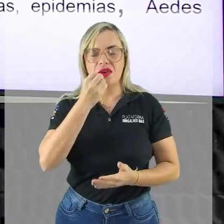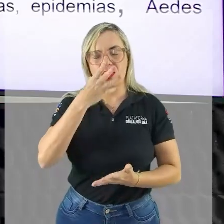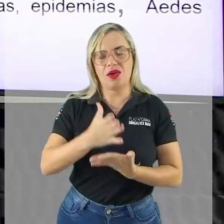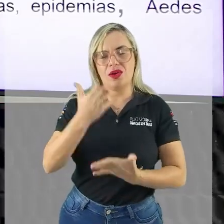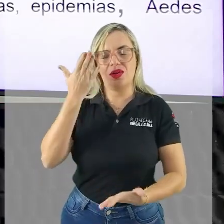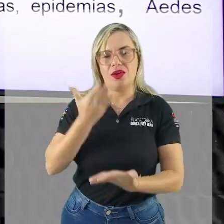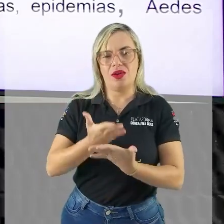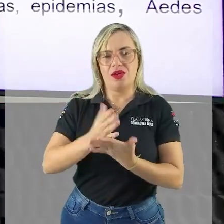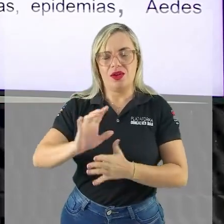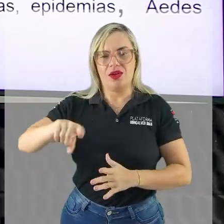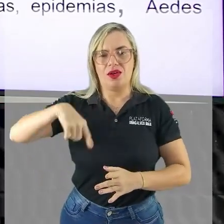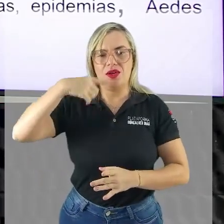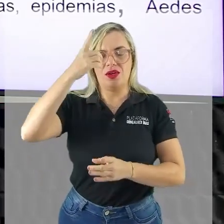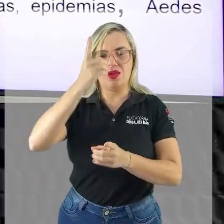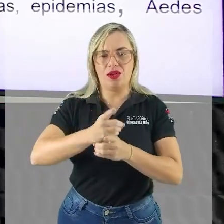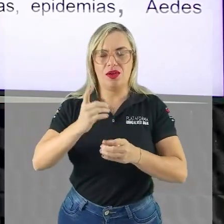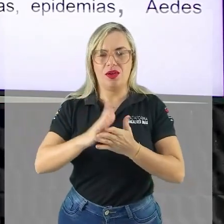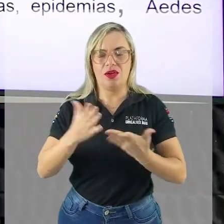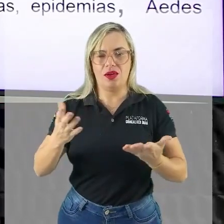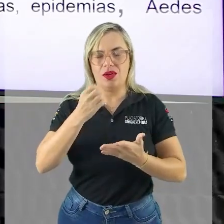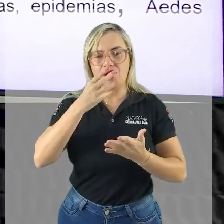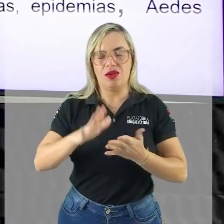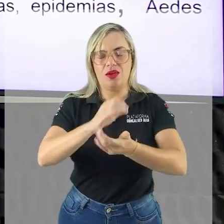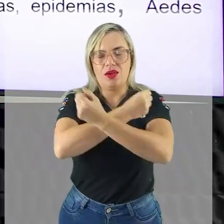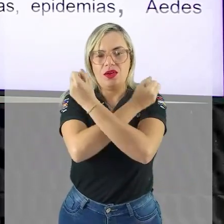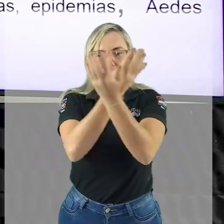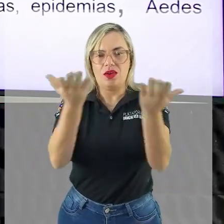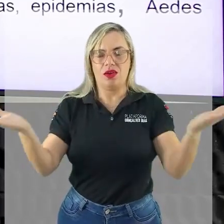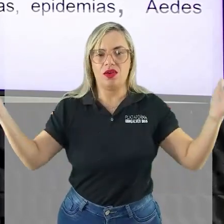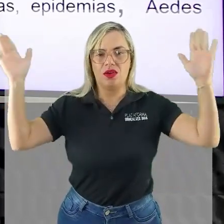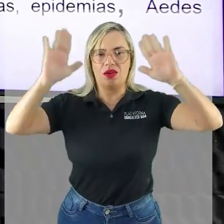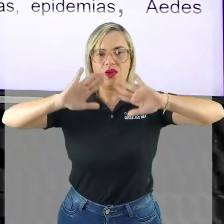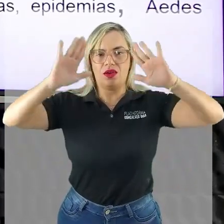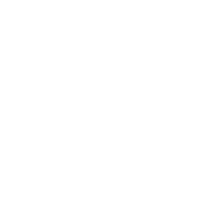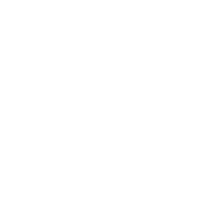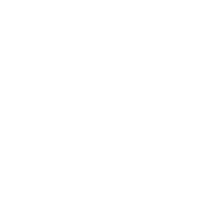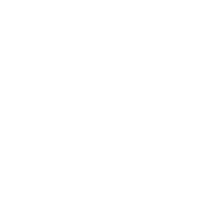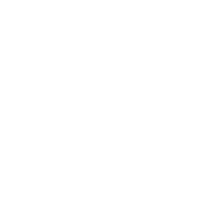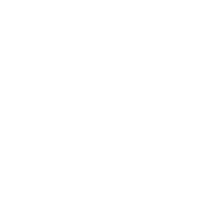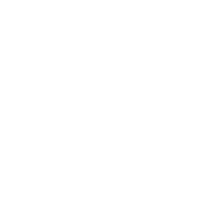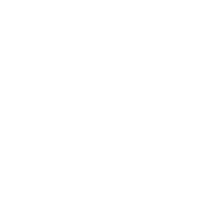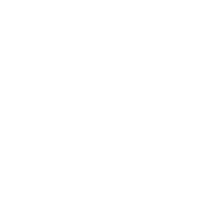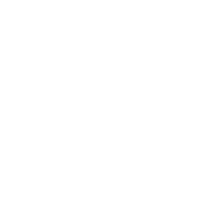Bons estudos, até a próxima, tá bom, pessoal? Forte abraço. Valeu, tchau, tchau.